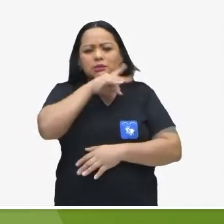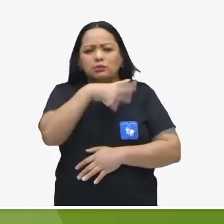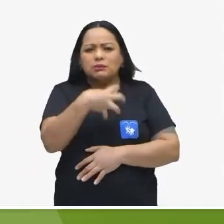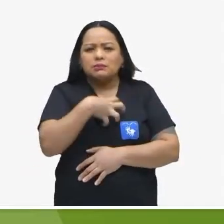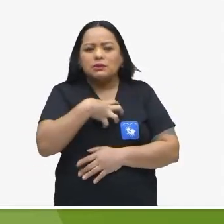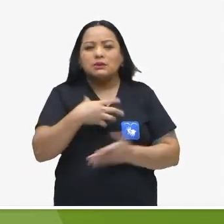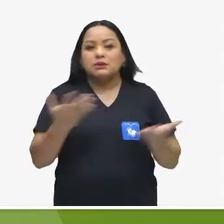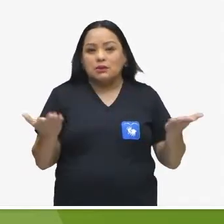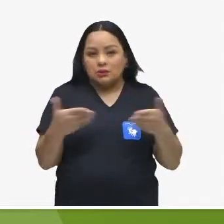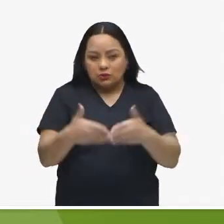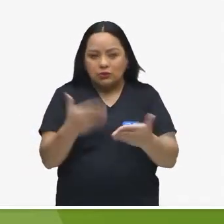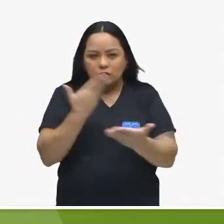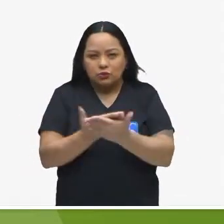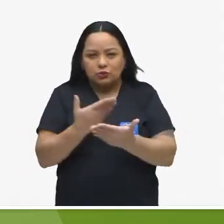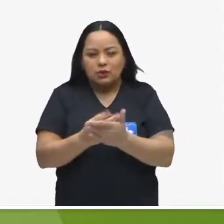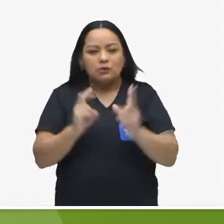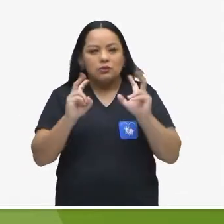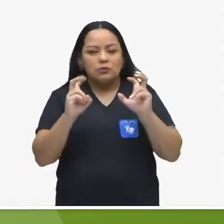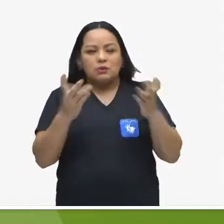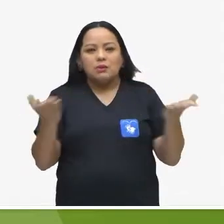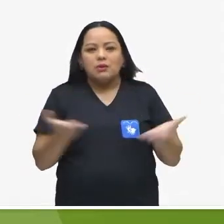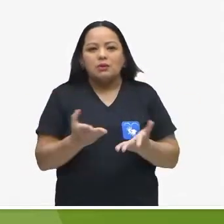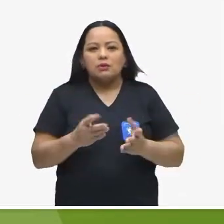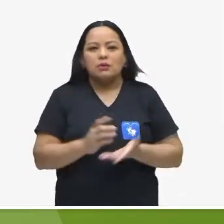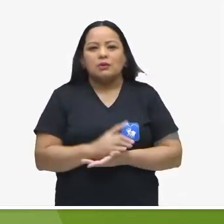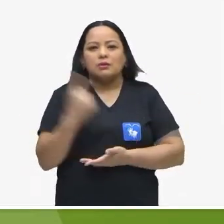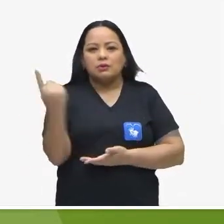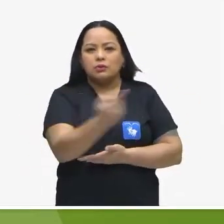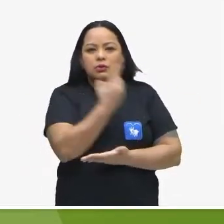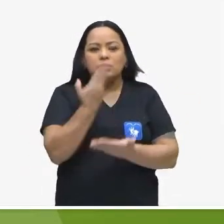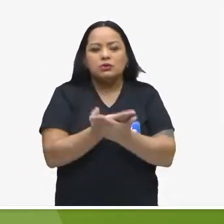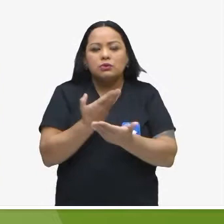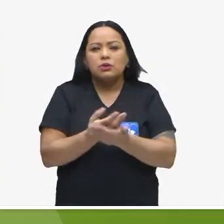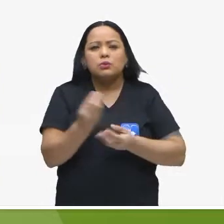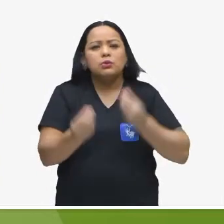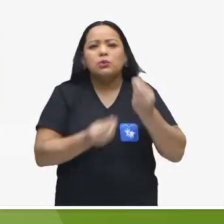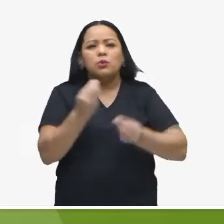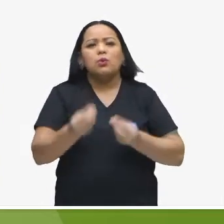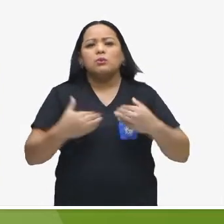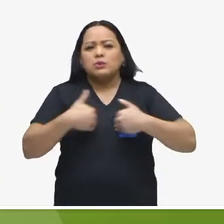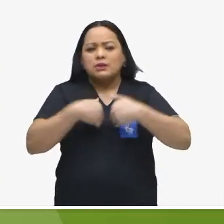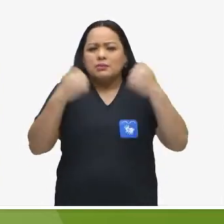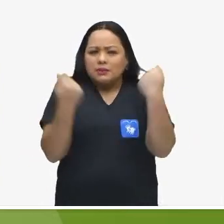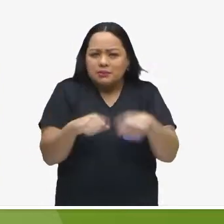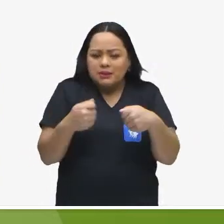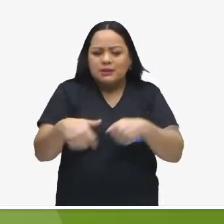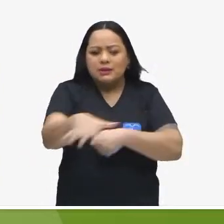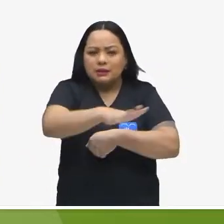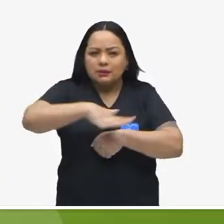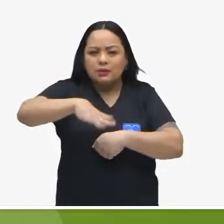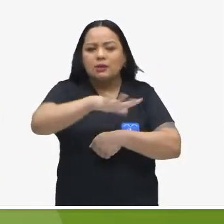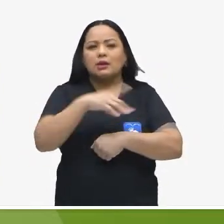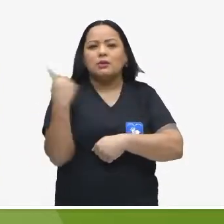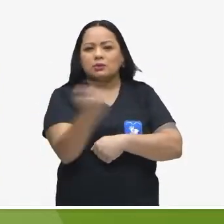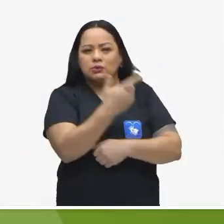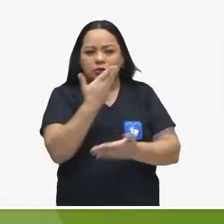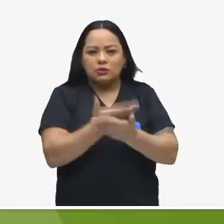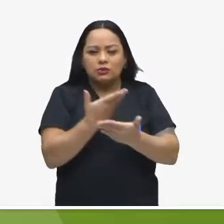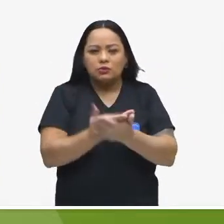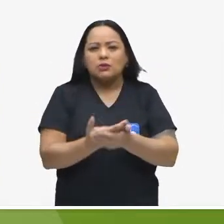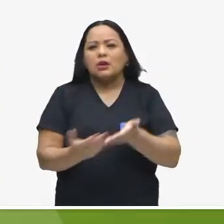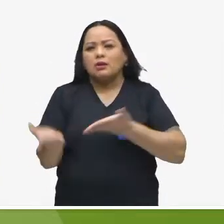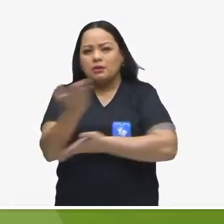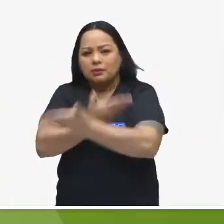ecologia, certo? A gente estuda o quanto que esses animais precisam daquele ambiente, a gente estuda o